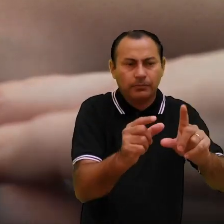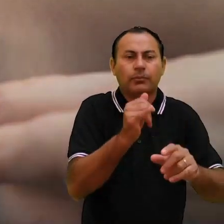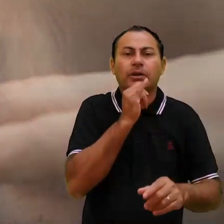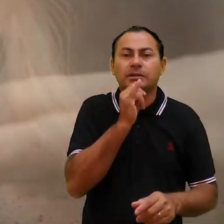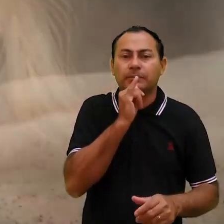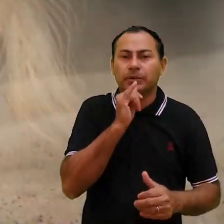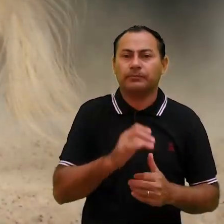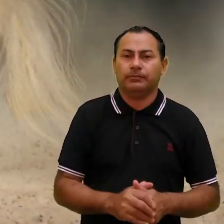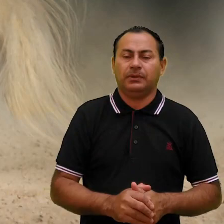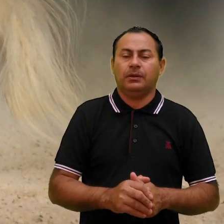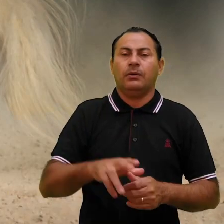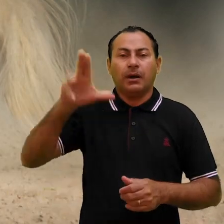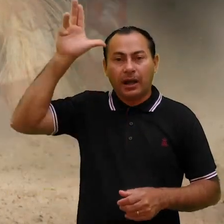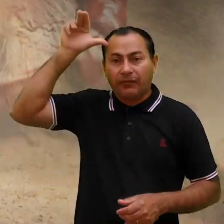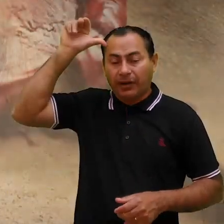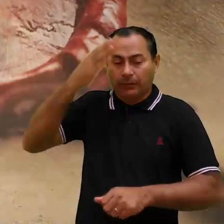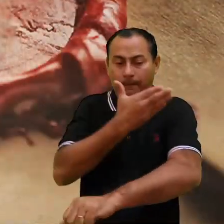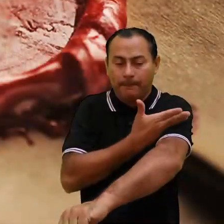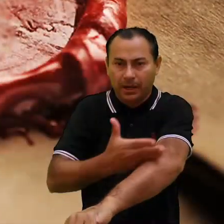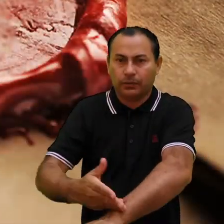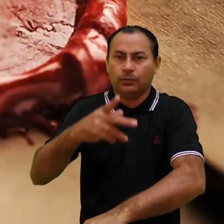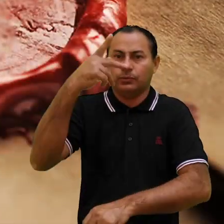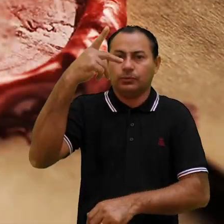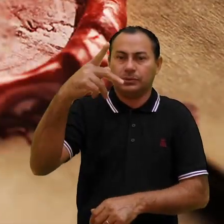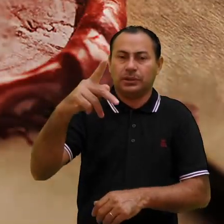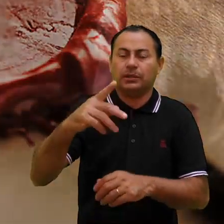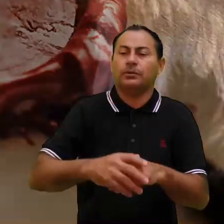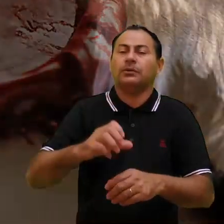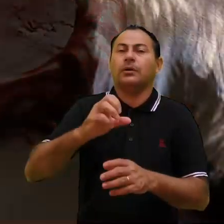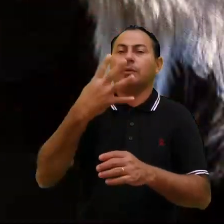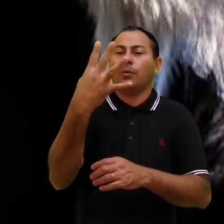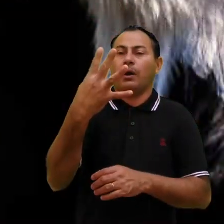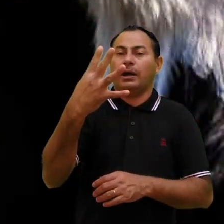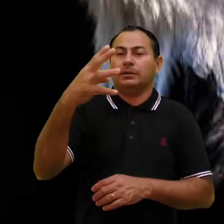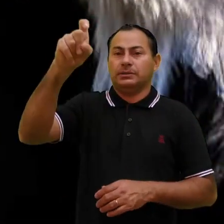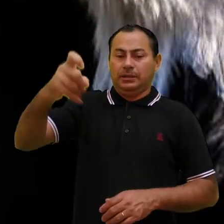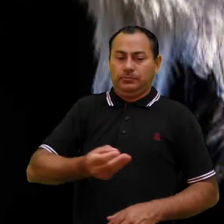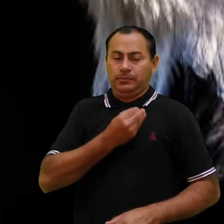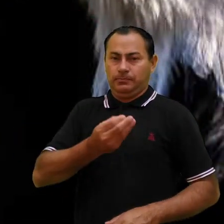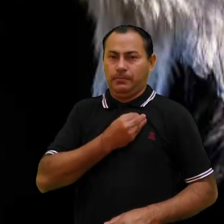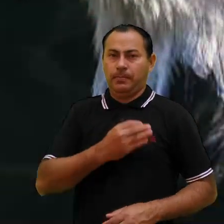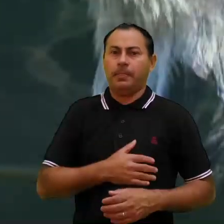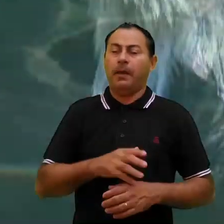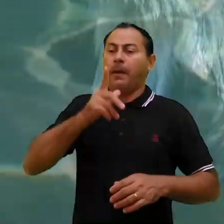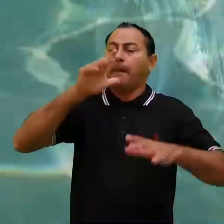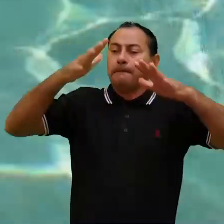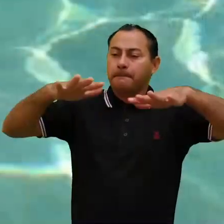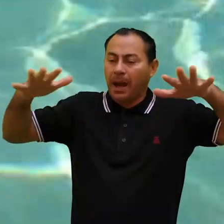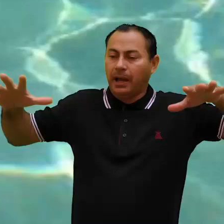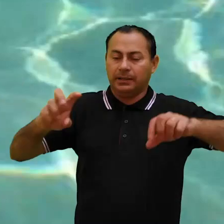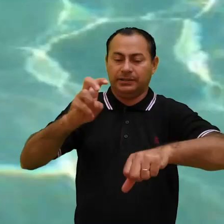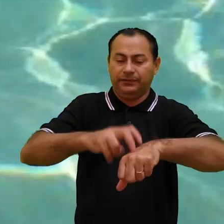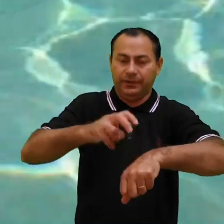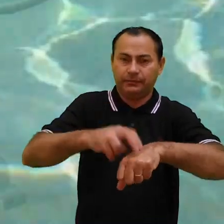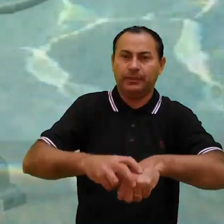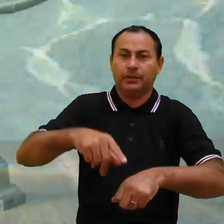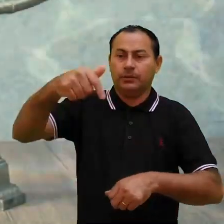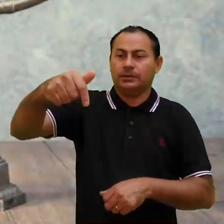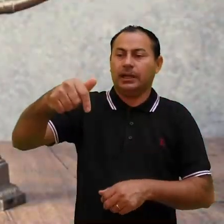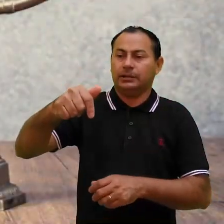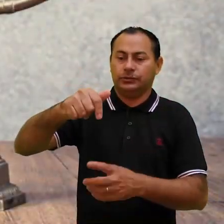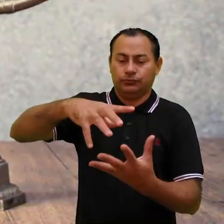exemplo, o cavalo branco, o selo, os 4 seres viventes, o mar de vidro, os